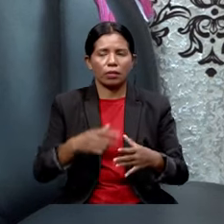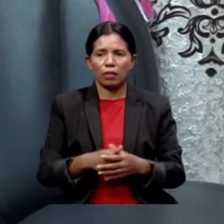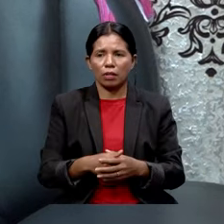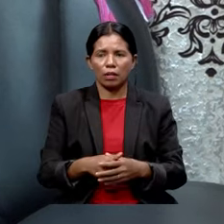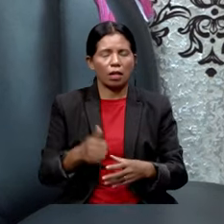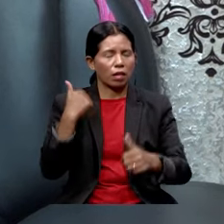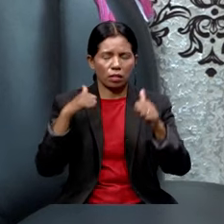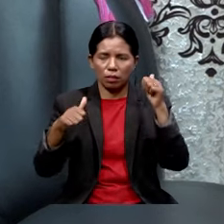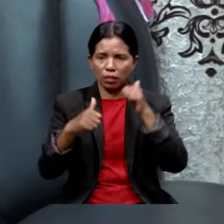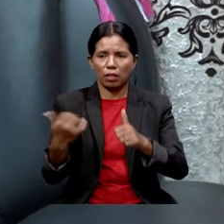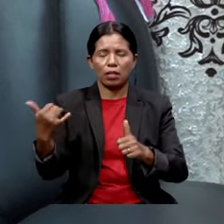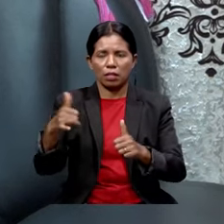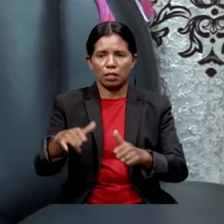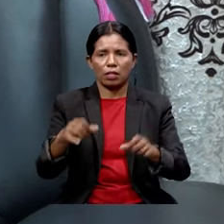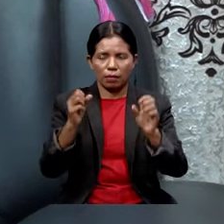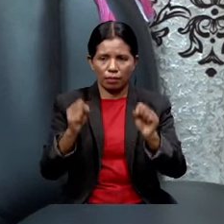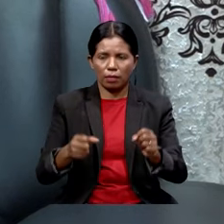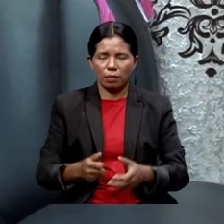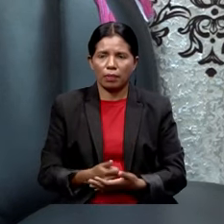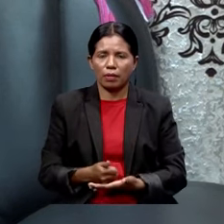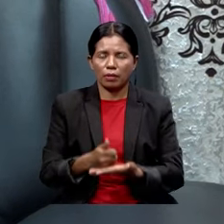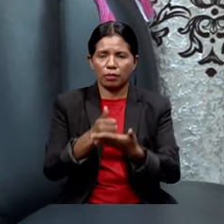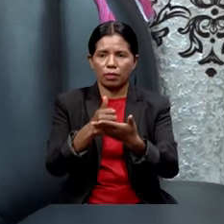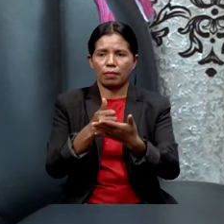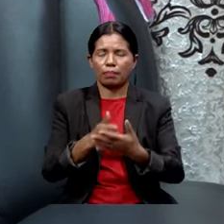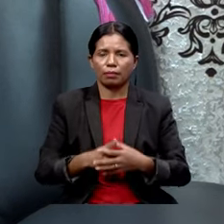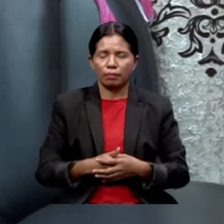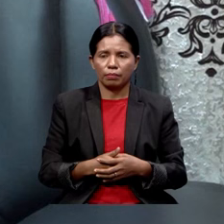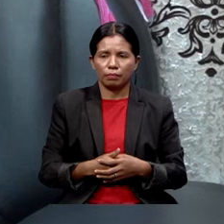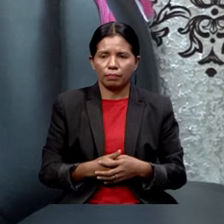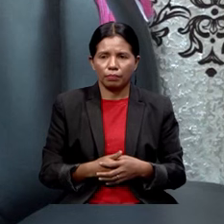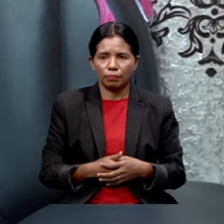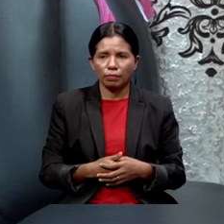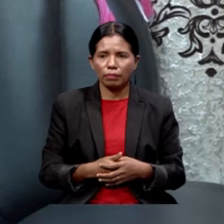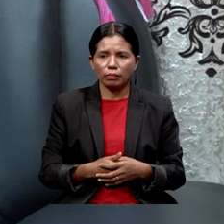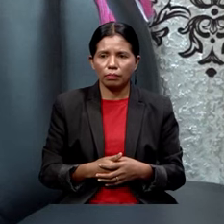atividade sirane be maka bele sara bele